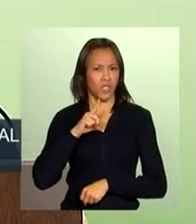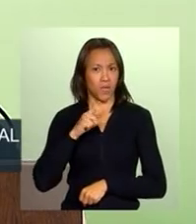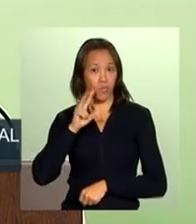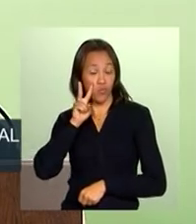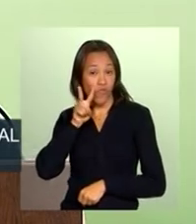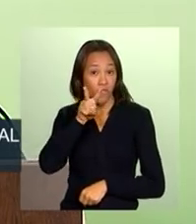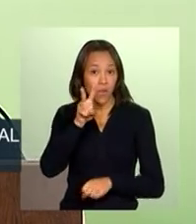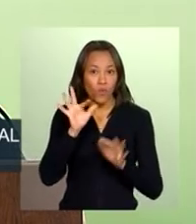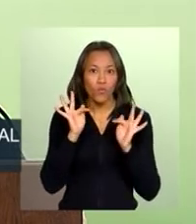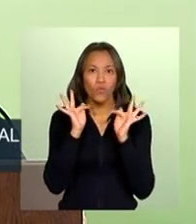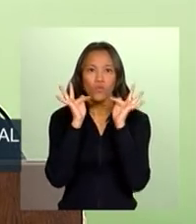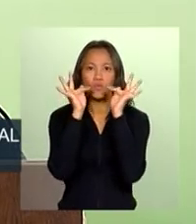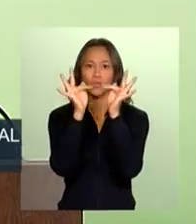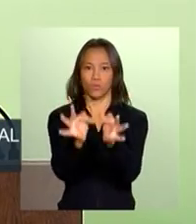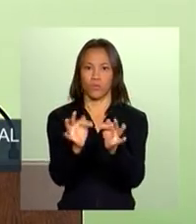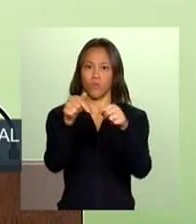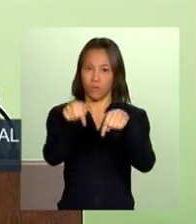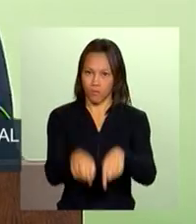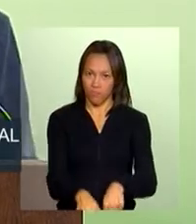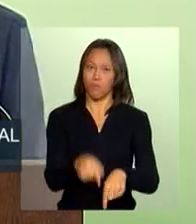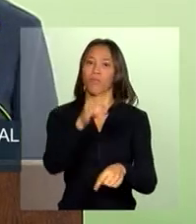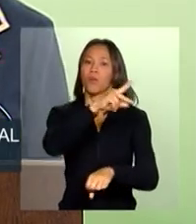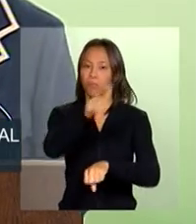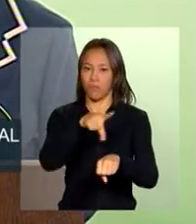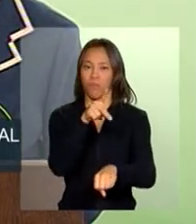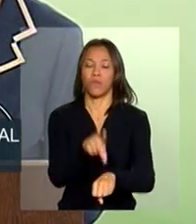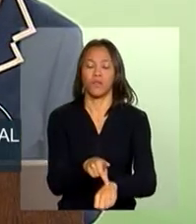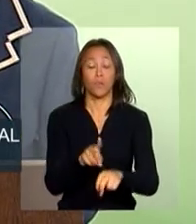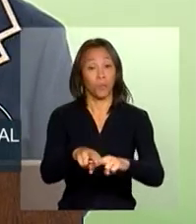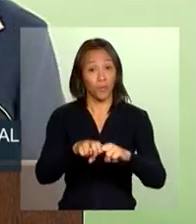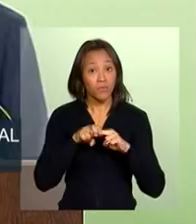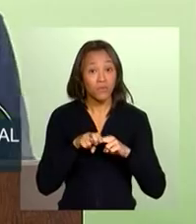de futuro para o país. Por isso,